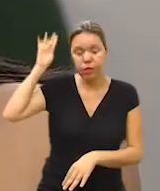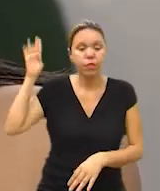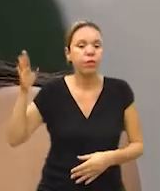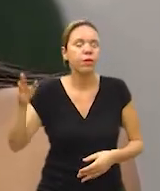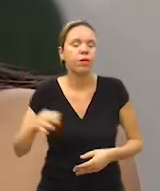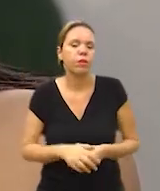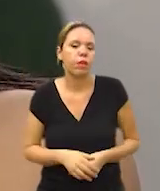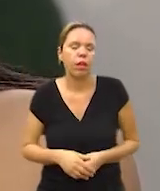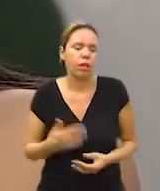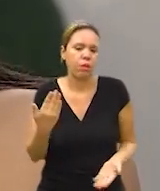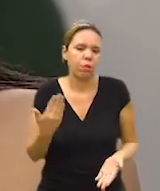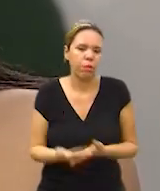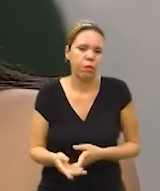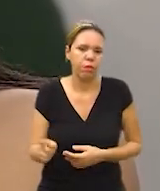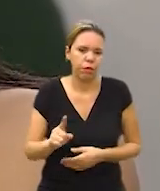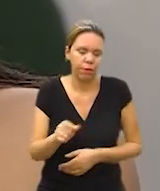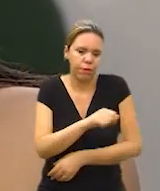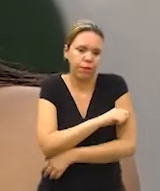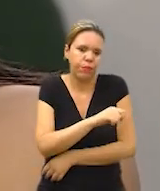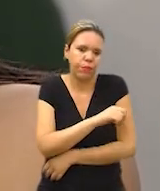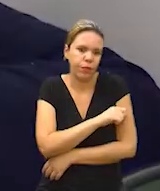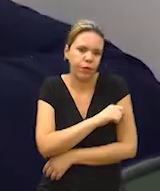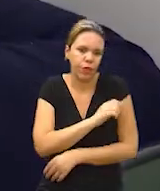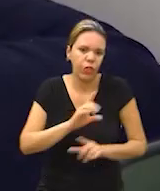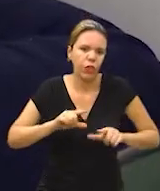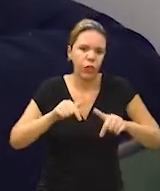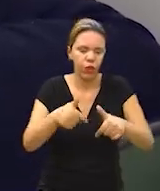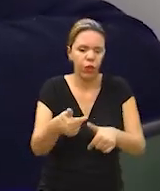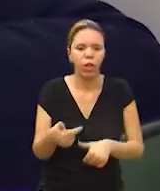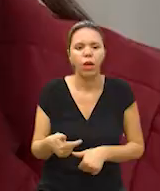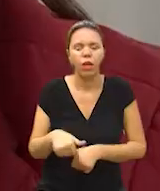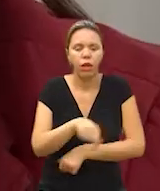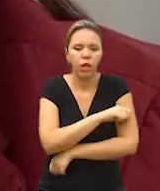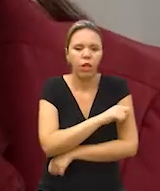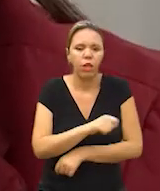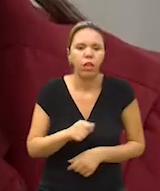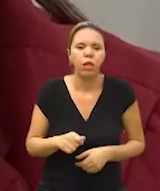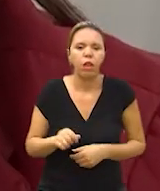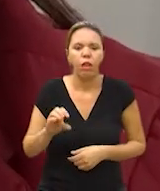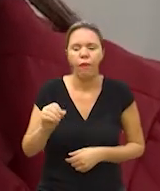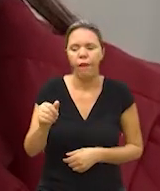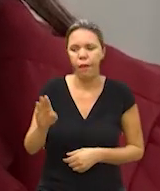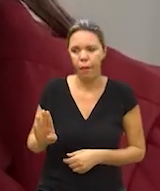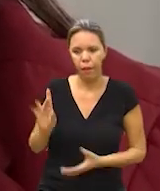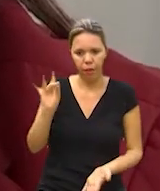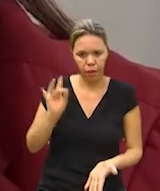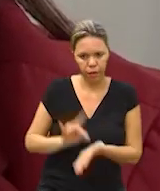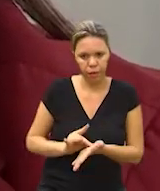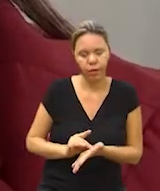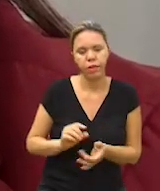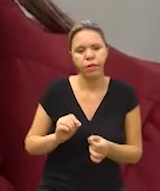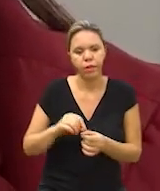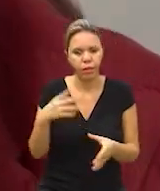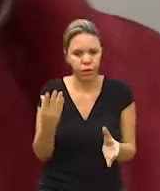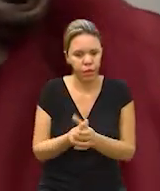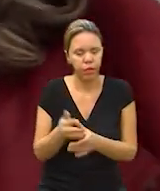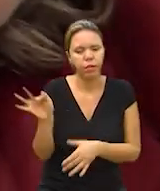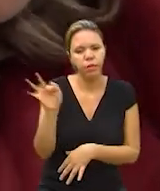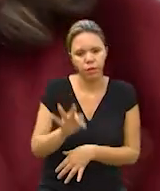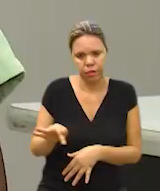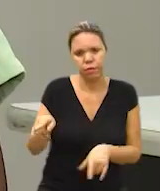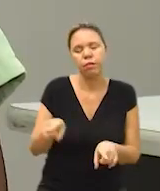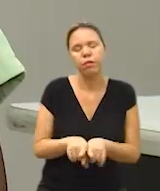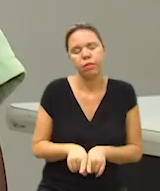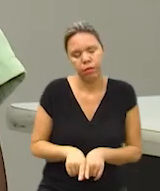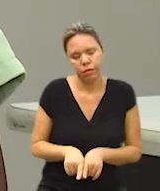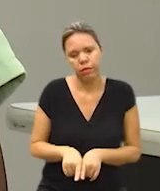perder de vista que os alunos Sim. vão enfrentar a prova da OAB, né? A prova da OAB tem que ser uma realidade dentro da faculdade